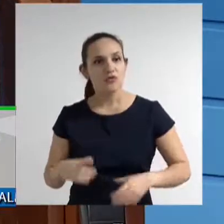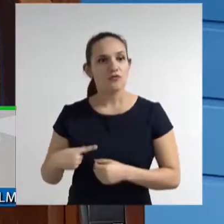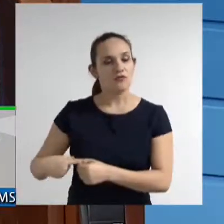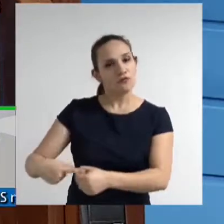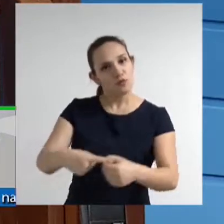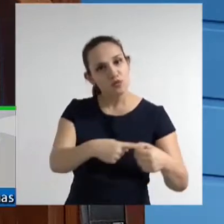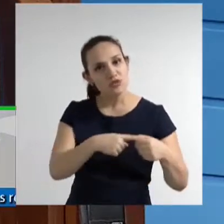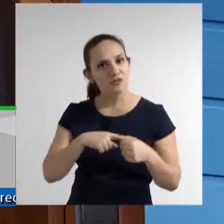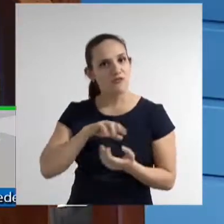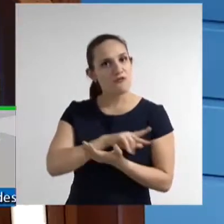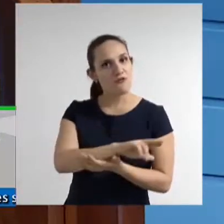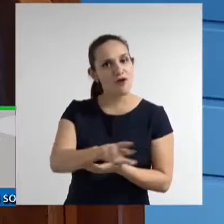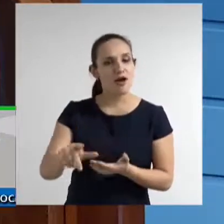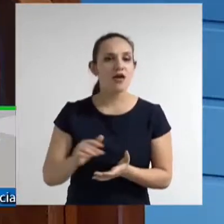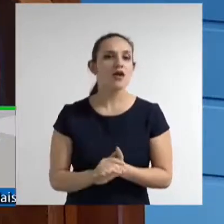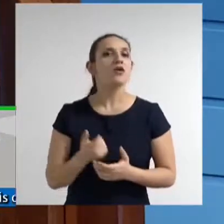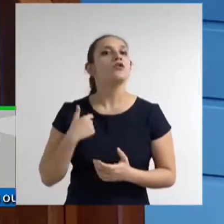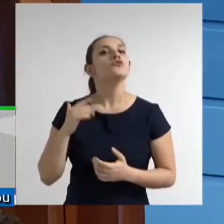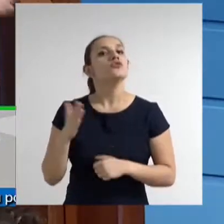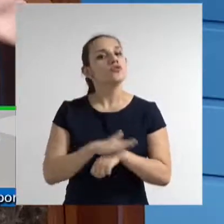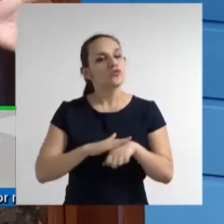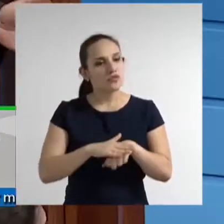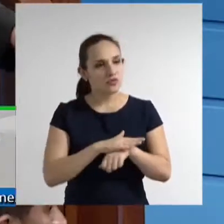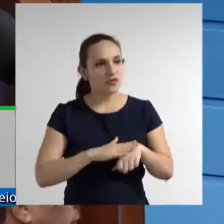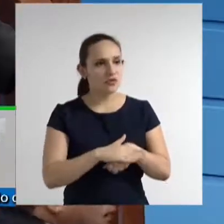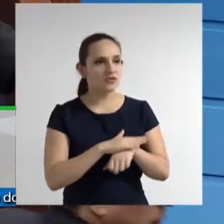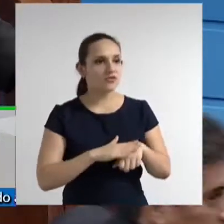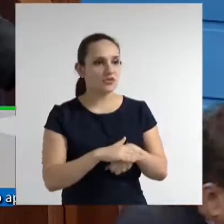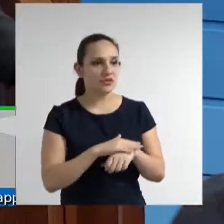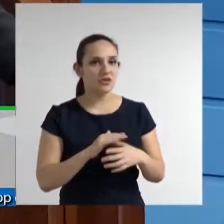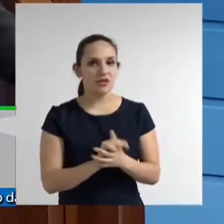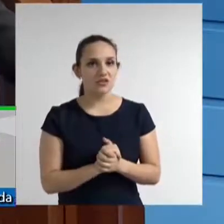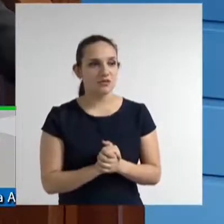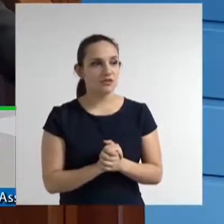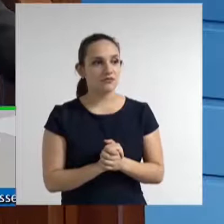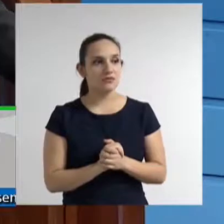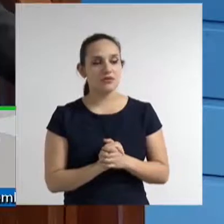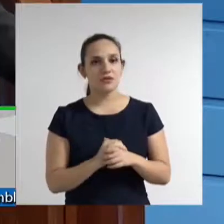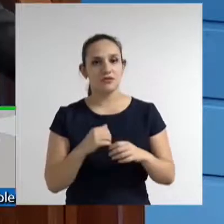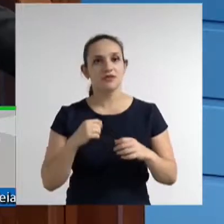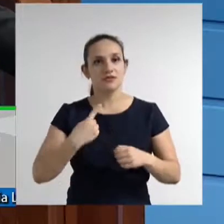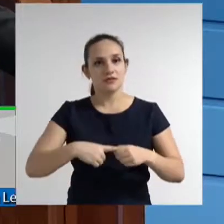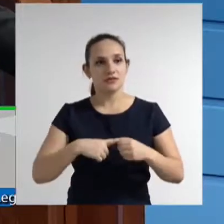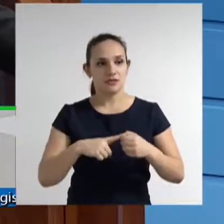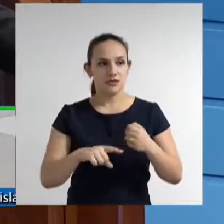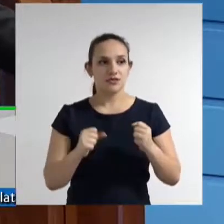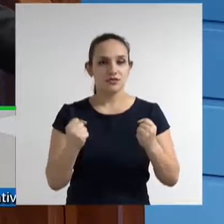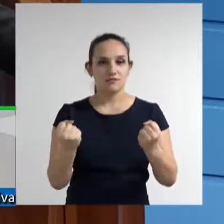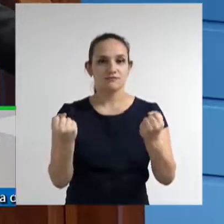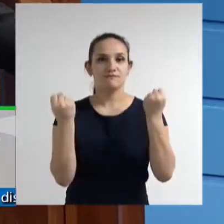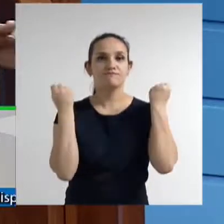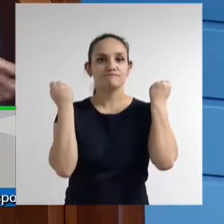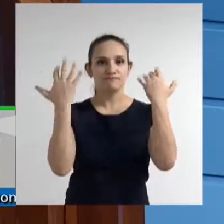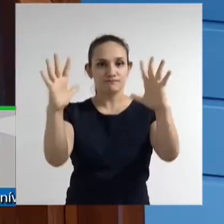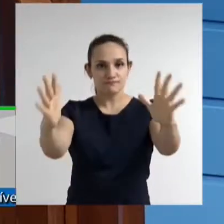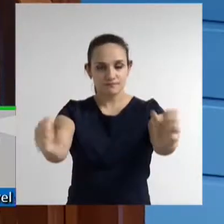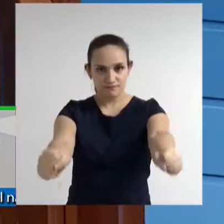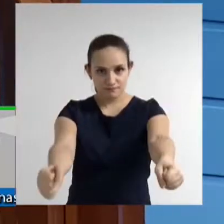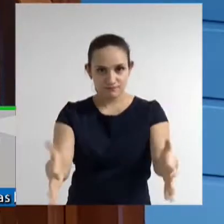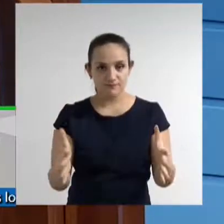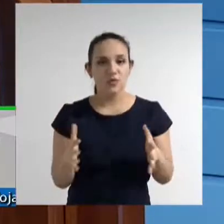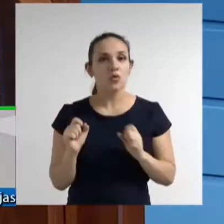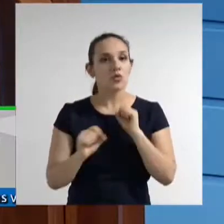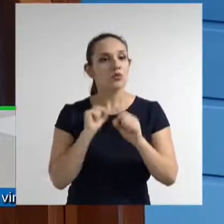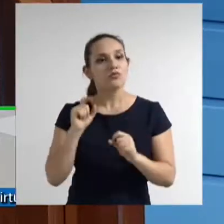Eu já venho discutindo isso com o prefeito de Anaurilândia, o ex-prefeito Wagner de Anaurilândia, há muito tempo, e que ele